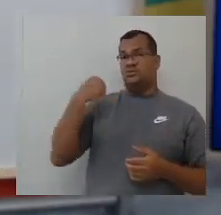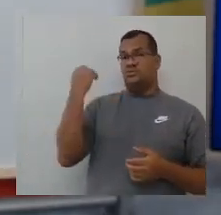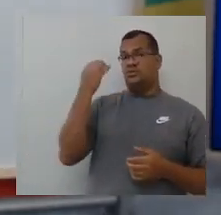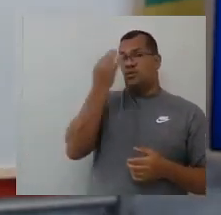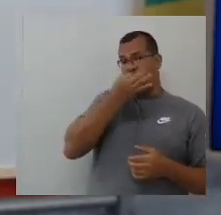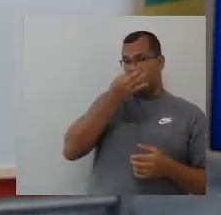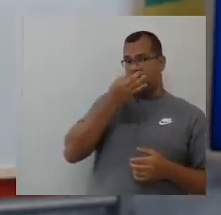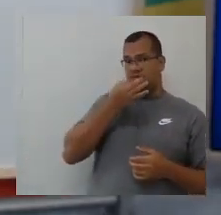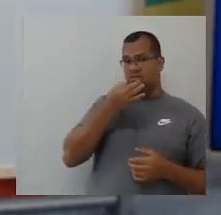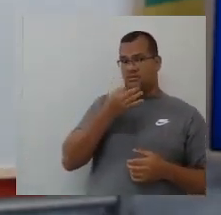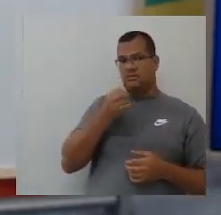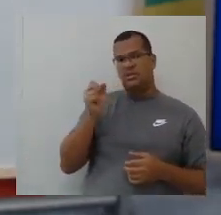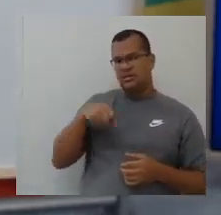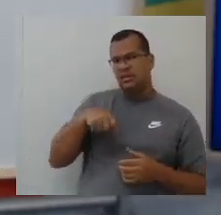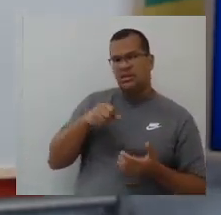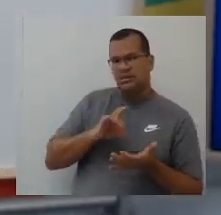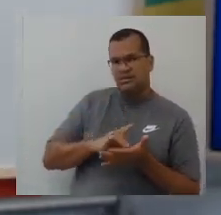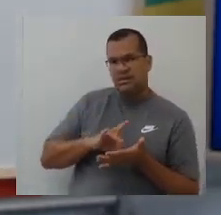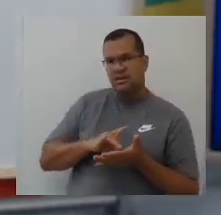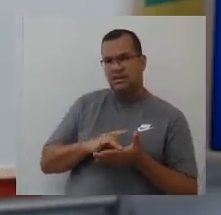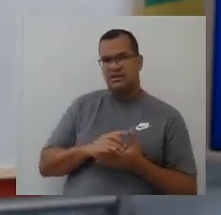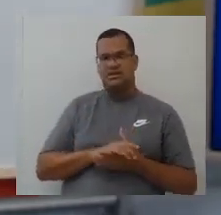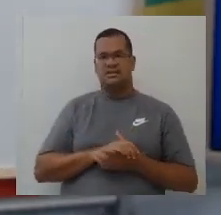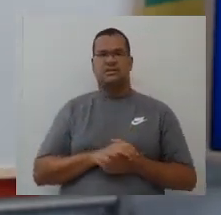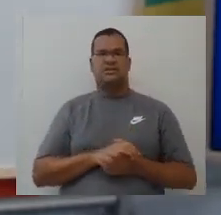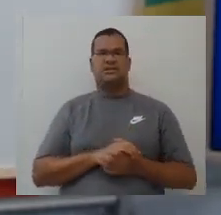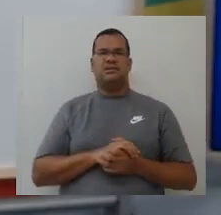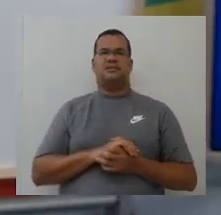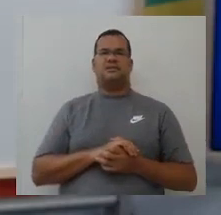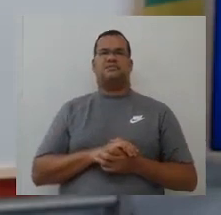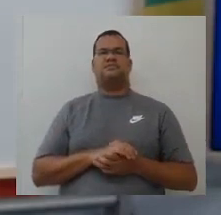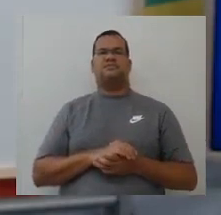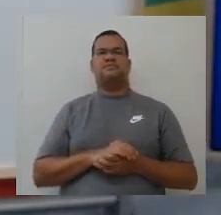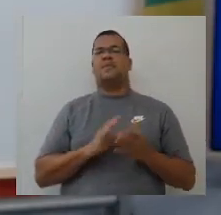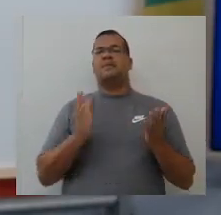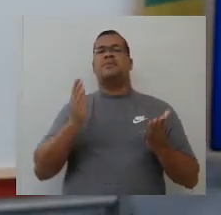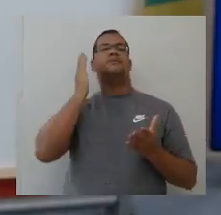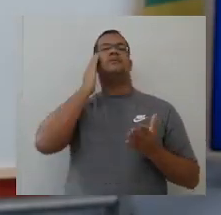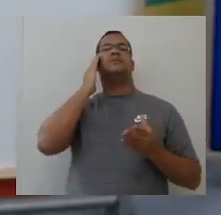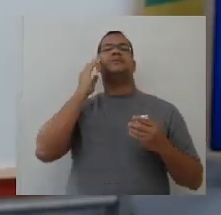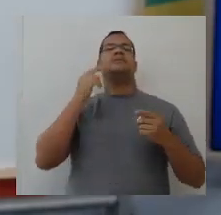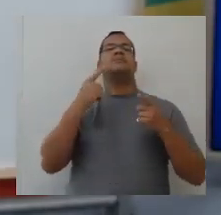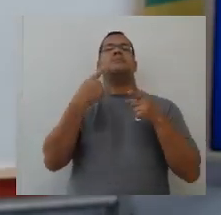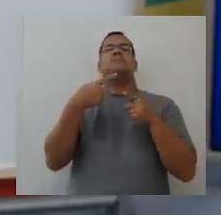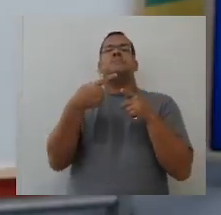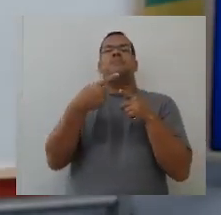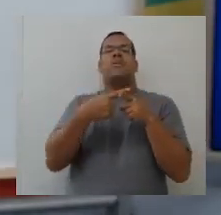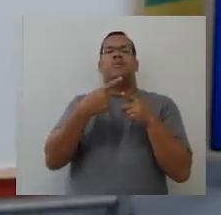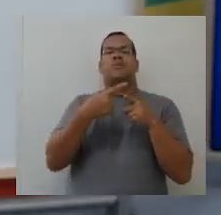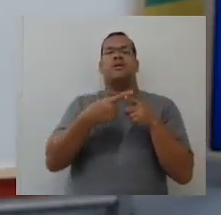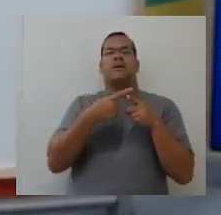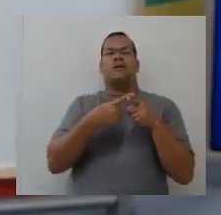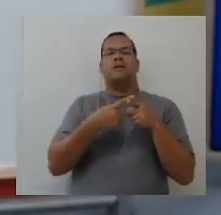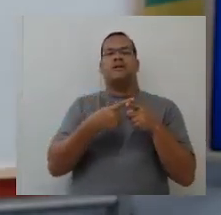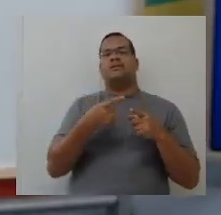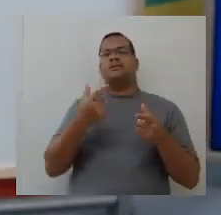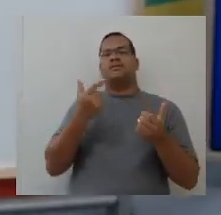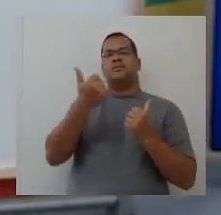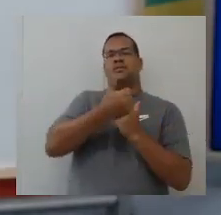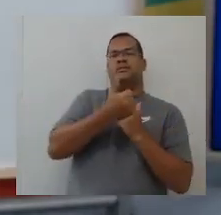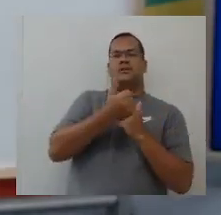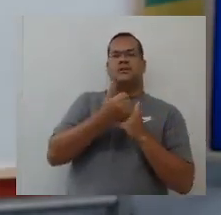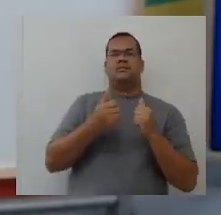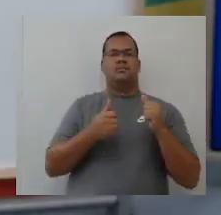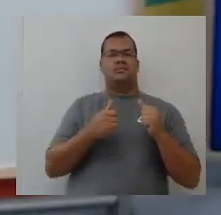Não sou. Beleza, entendi, Rafael. Entendi a tradução. Mas eu não entendi ainda o porquê que a gente deve trocar o